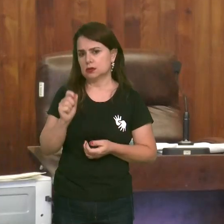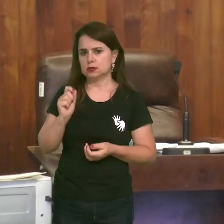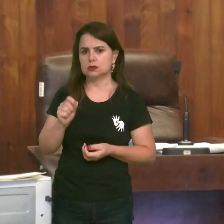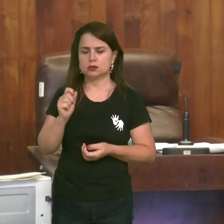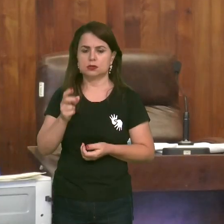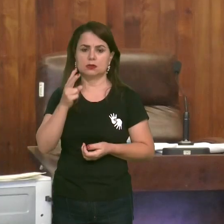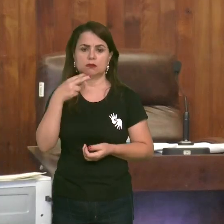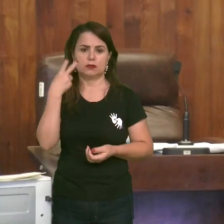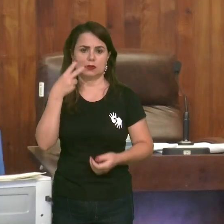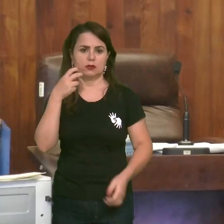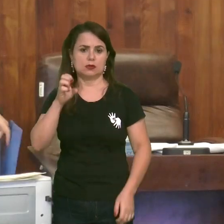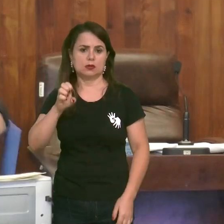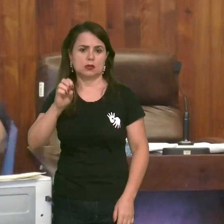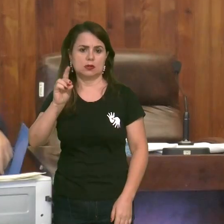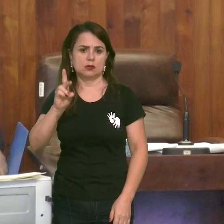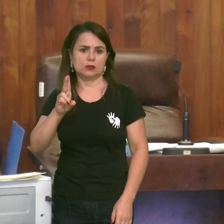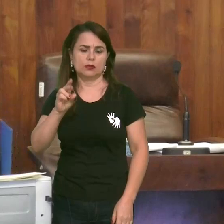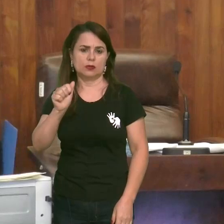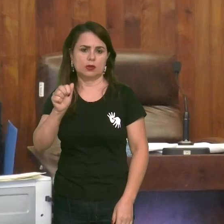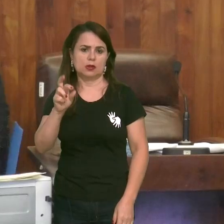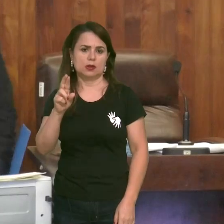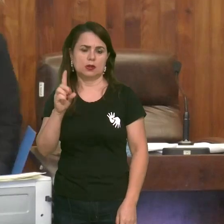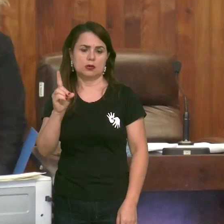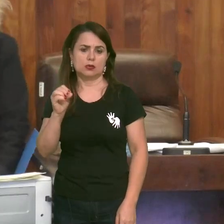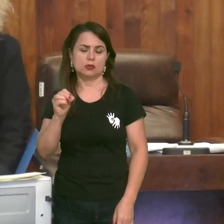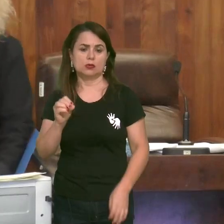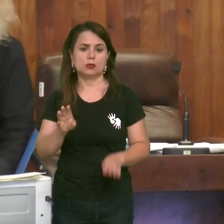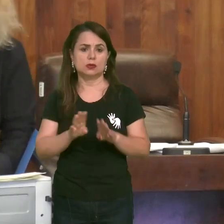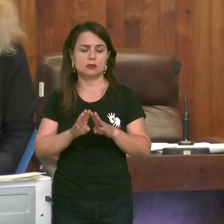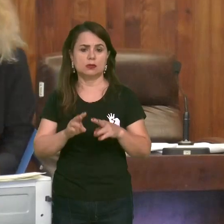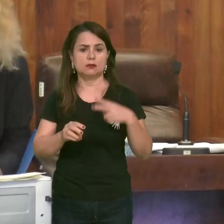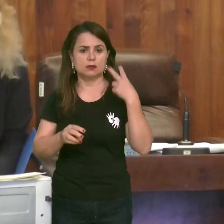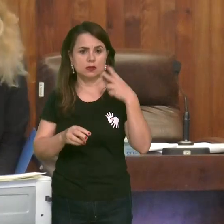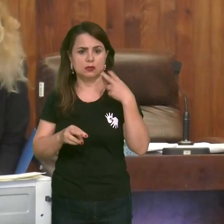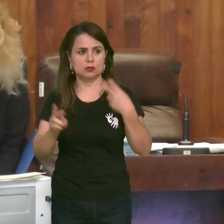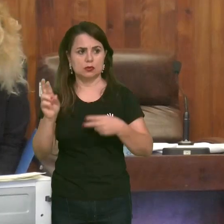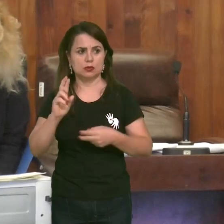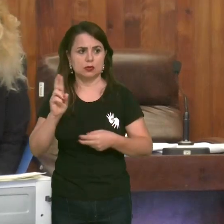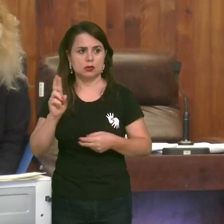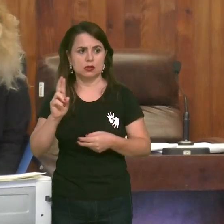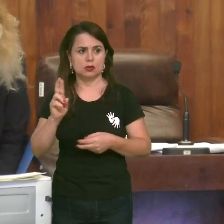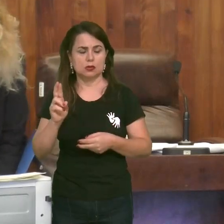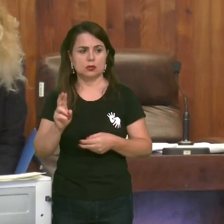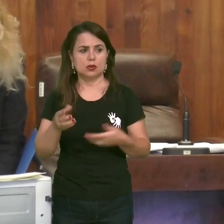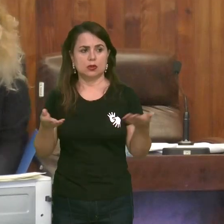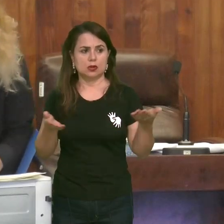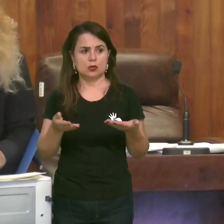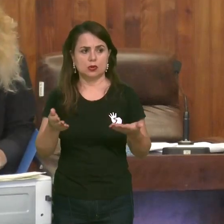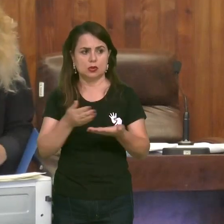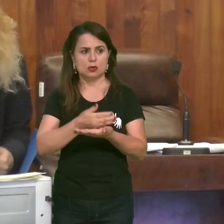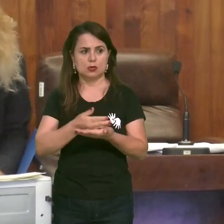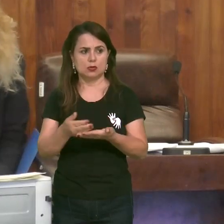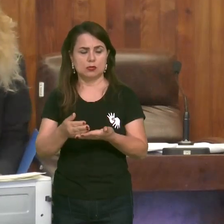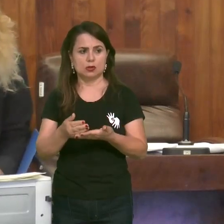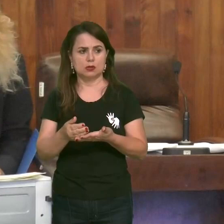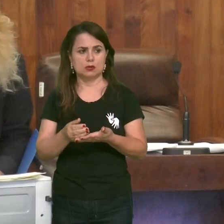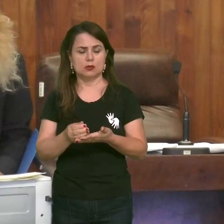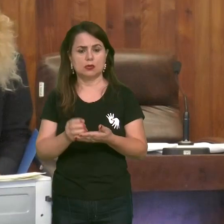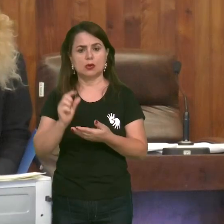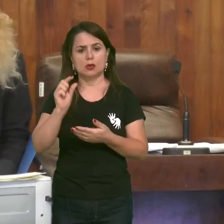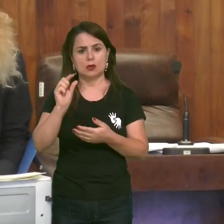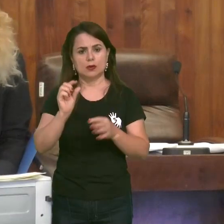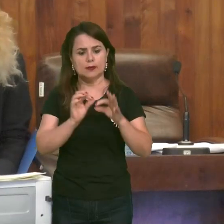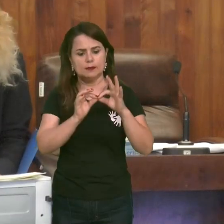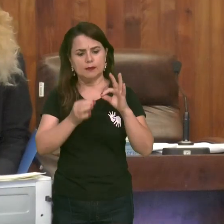expediente Vereador Eduardo Nascimento e Vereador Rogerinho para o início do pequeno expediente convoco